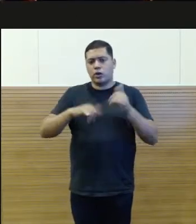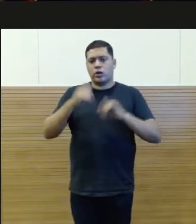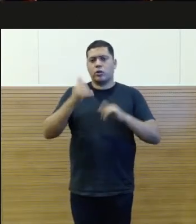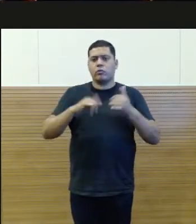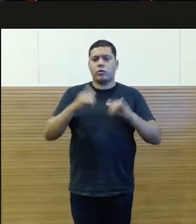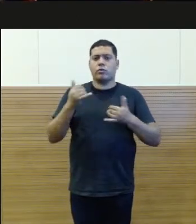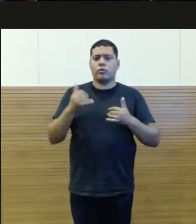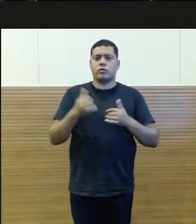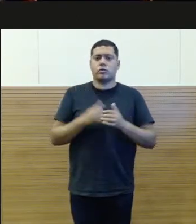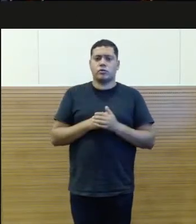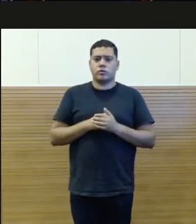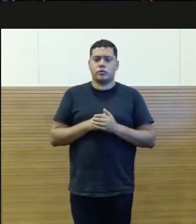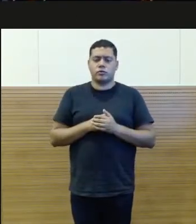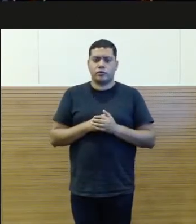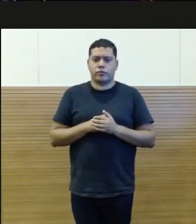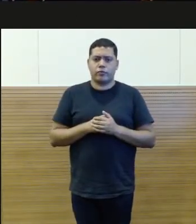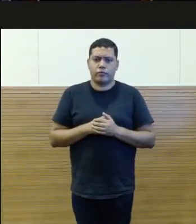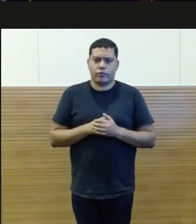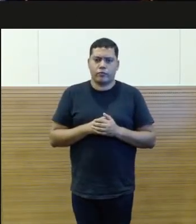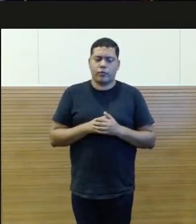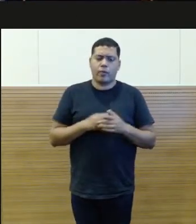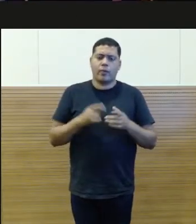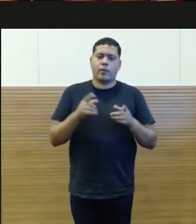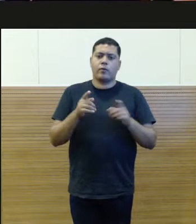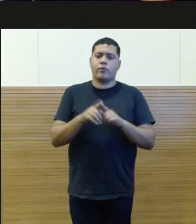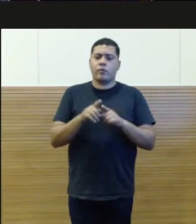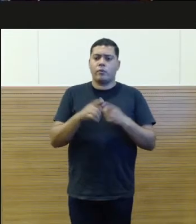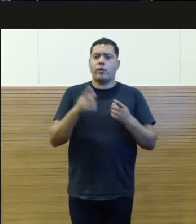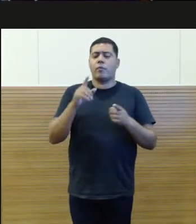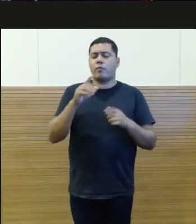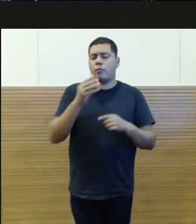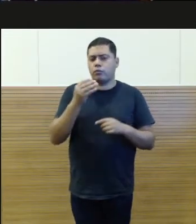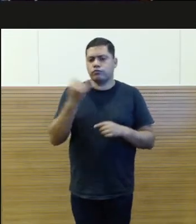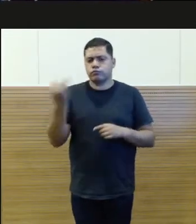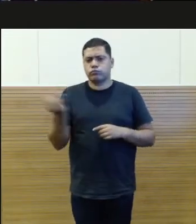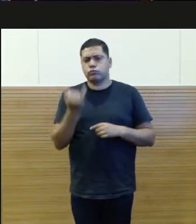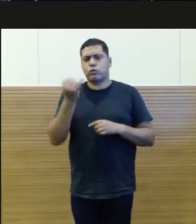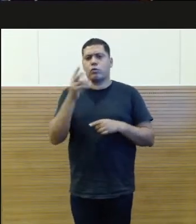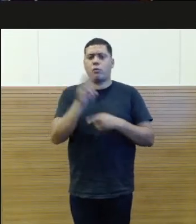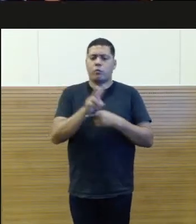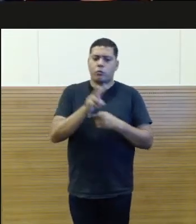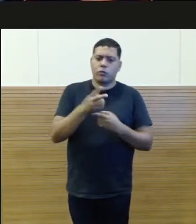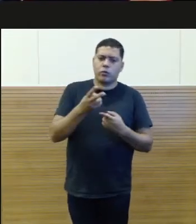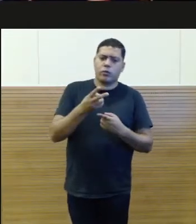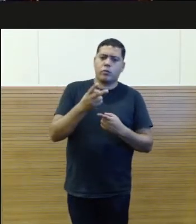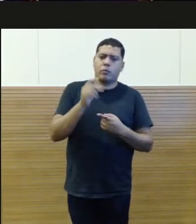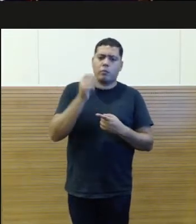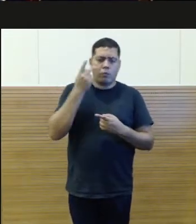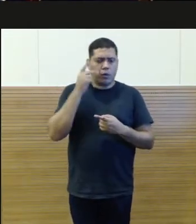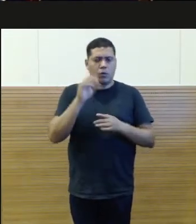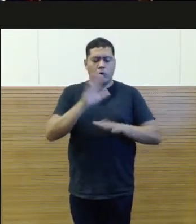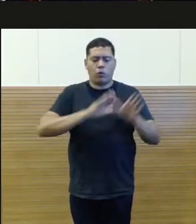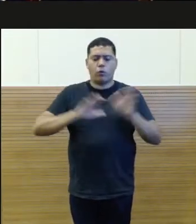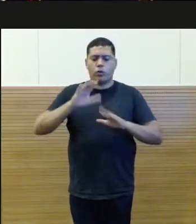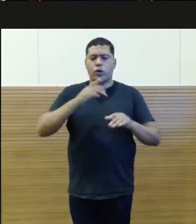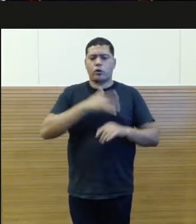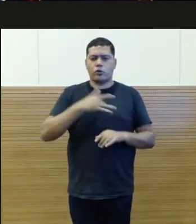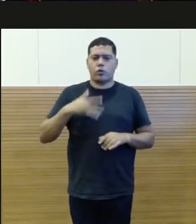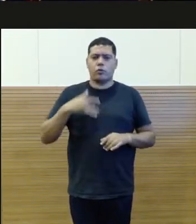são formalmente reconhecidos como nutrientes, mas são muito importantes para a proteção da saúde, por exemplo, os